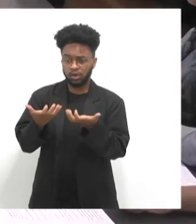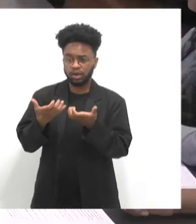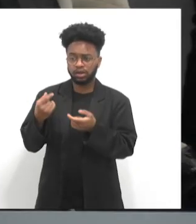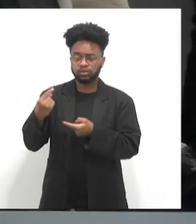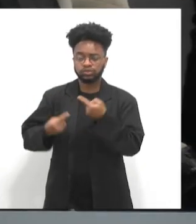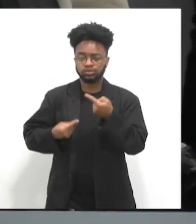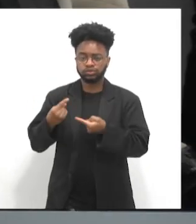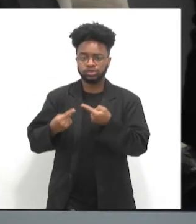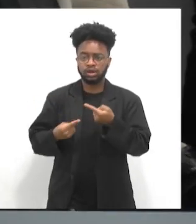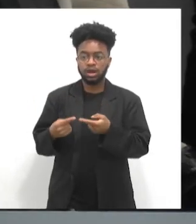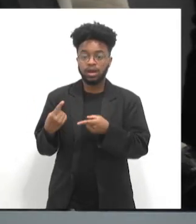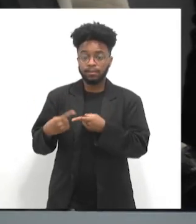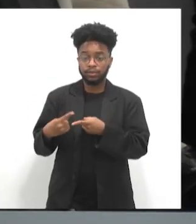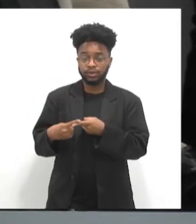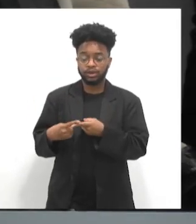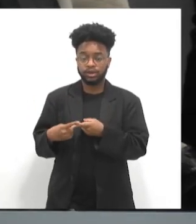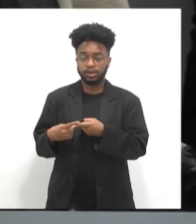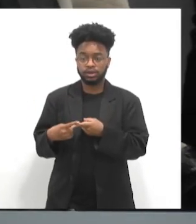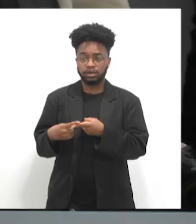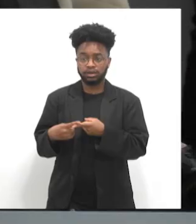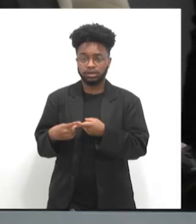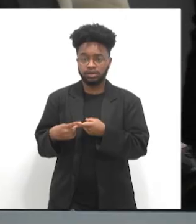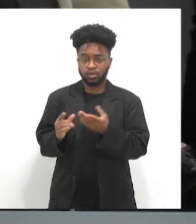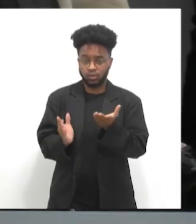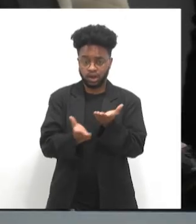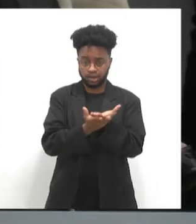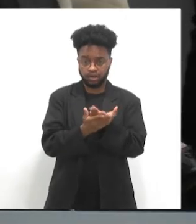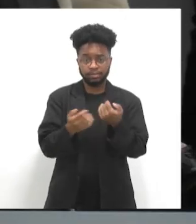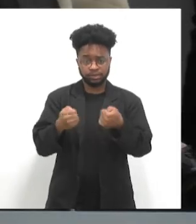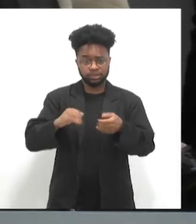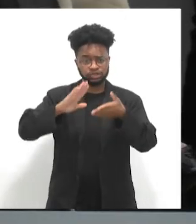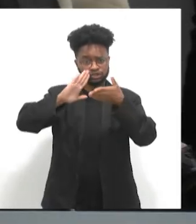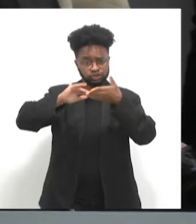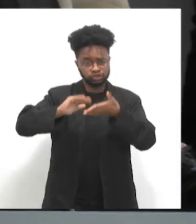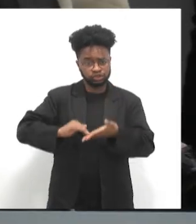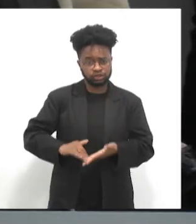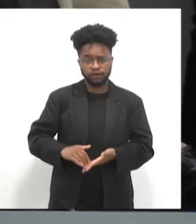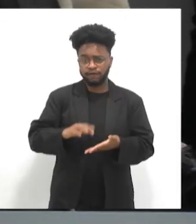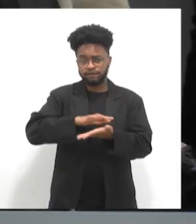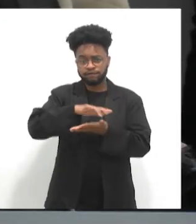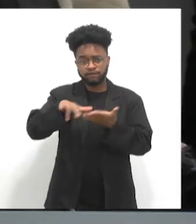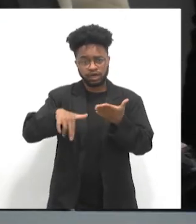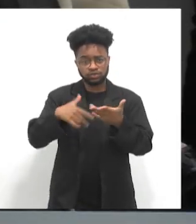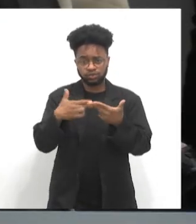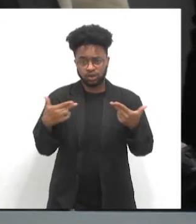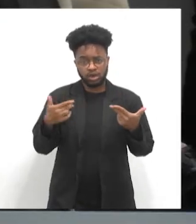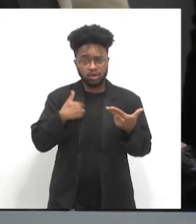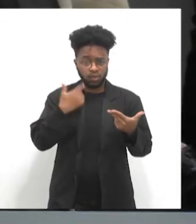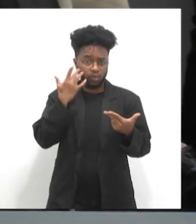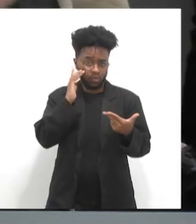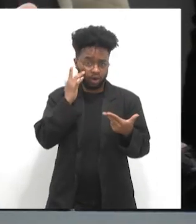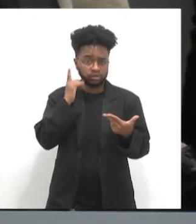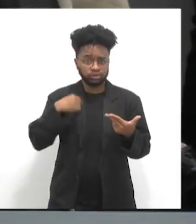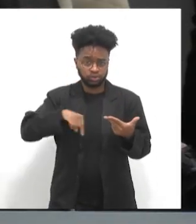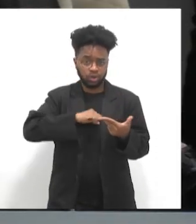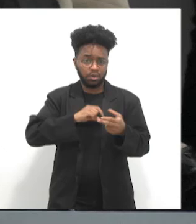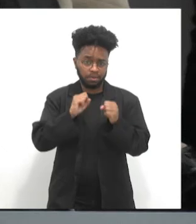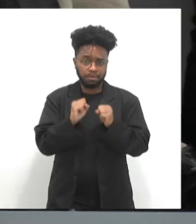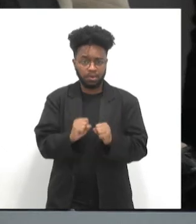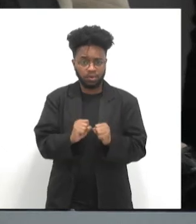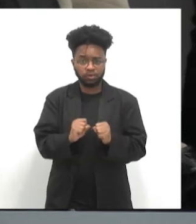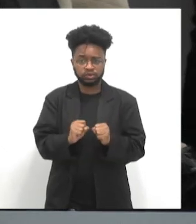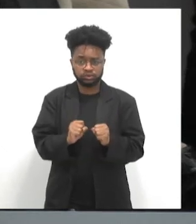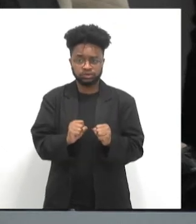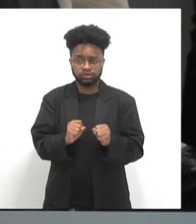isso, porque vai ter que tirar desse anexo tantos imóveis que eu acho que a gente pode baixar em diligência